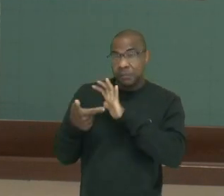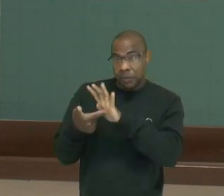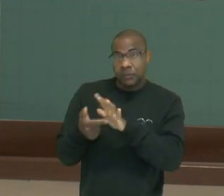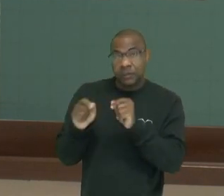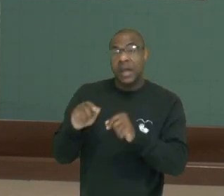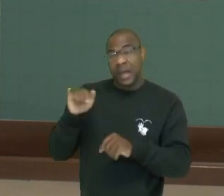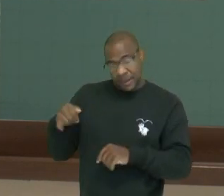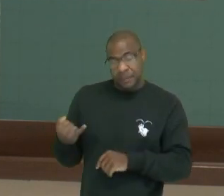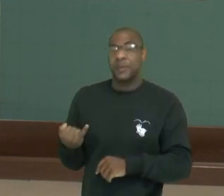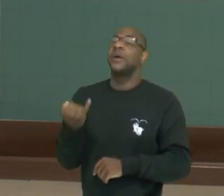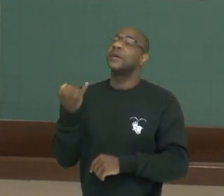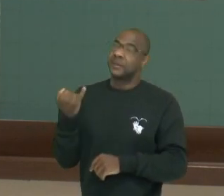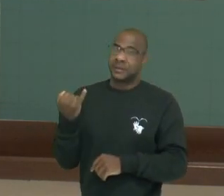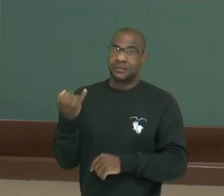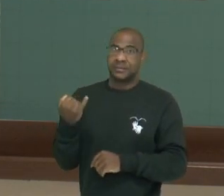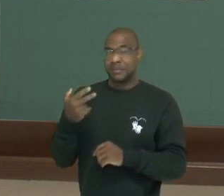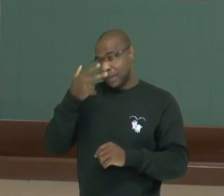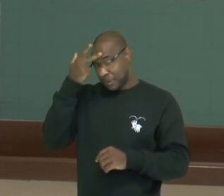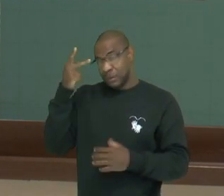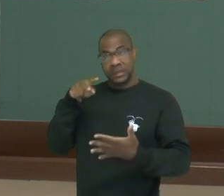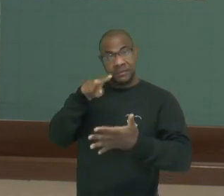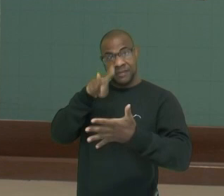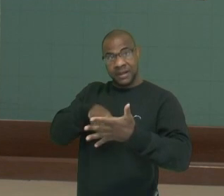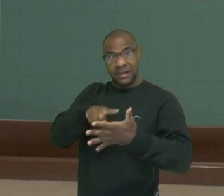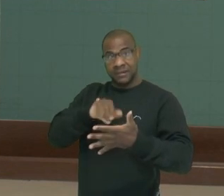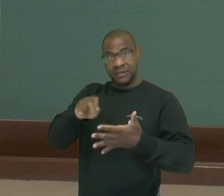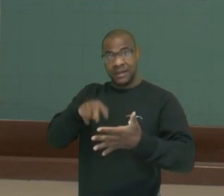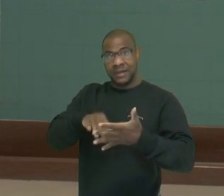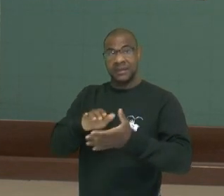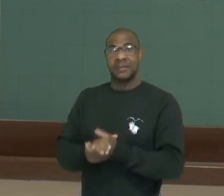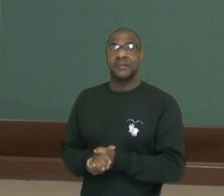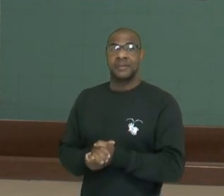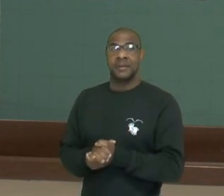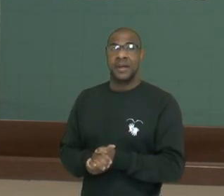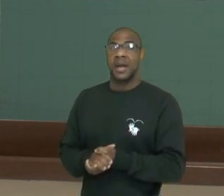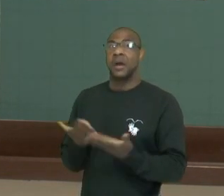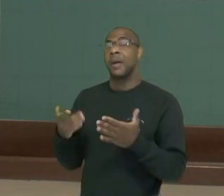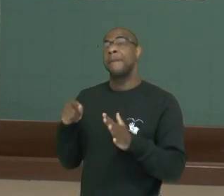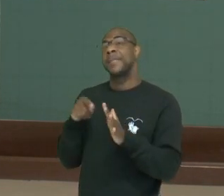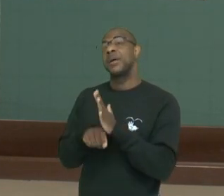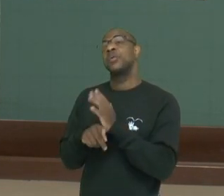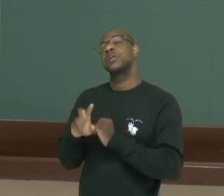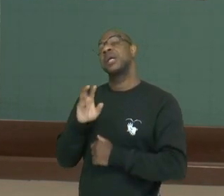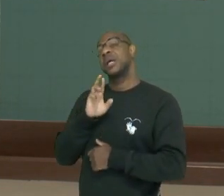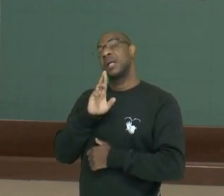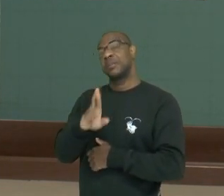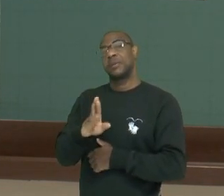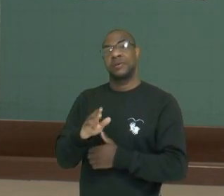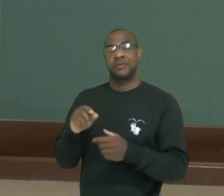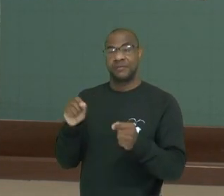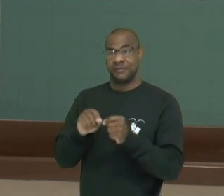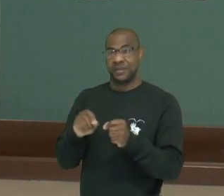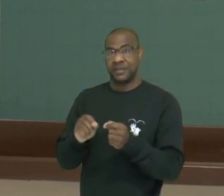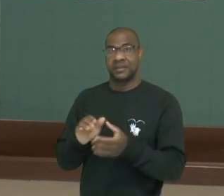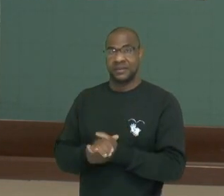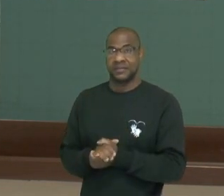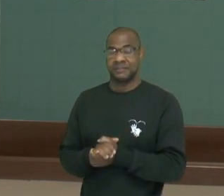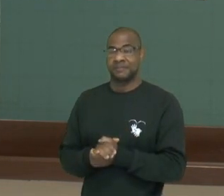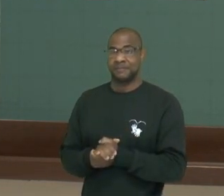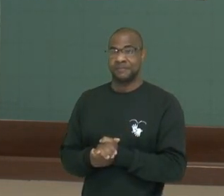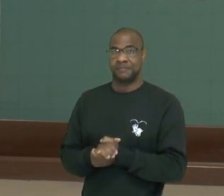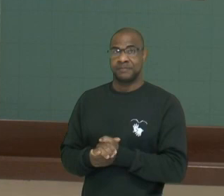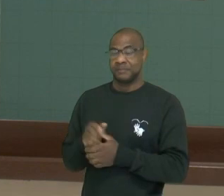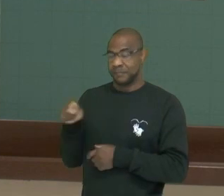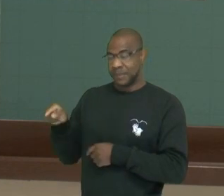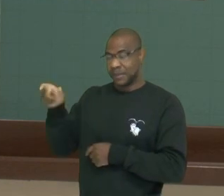serão importantes para o leitor. Vejamos agora perguntas e respostas feitas a esse